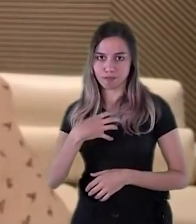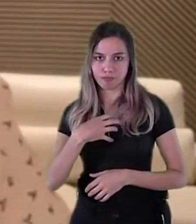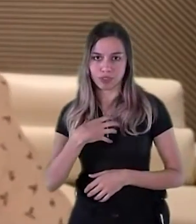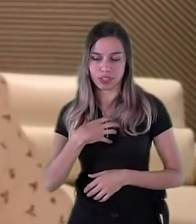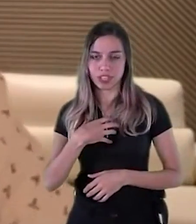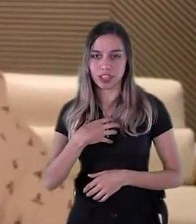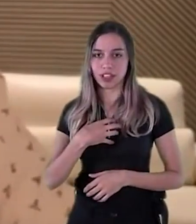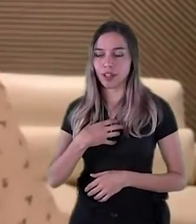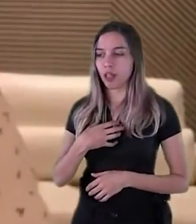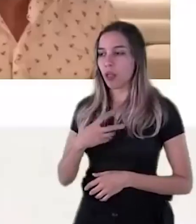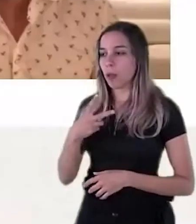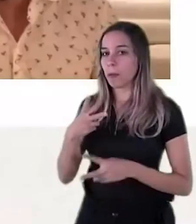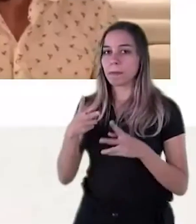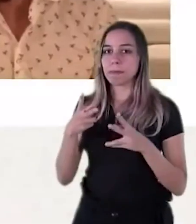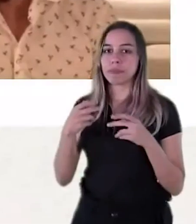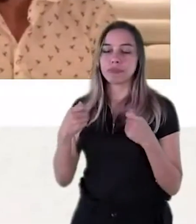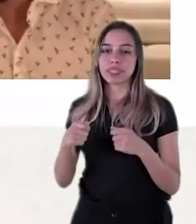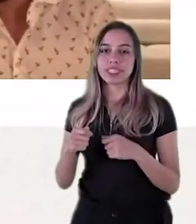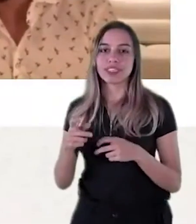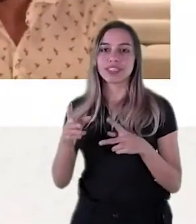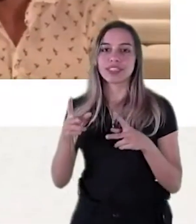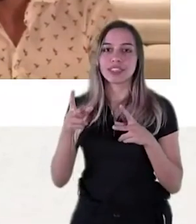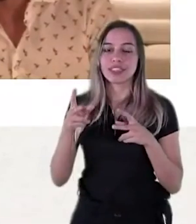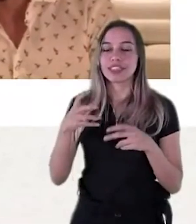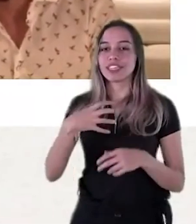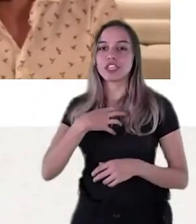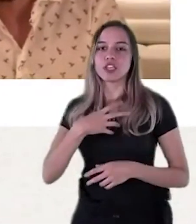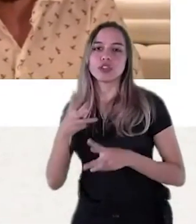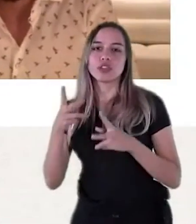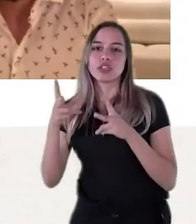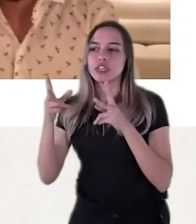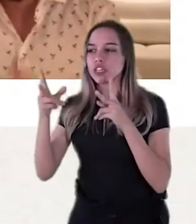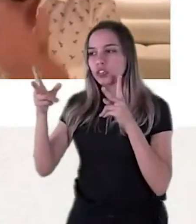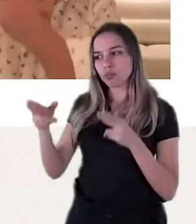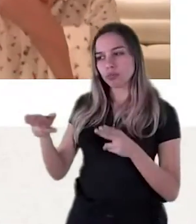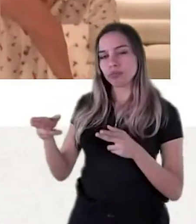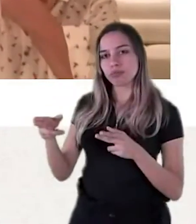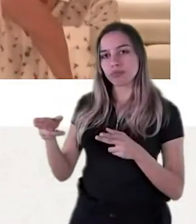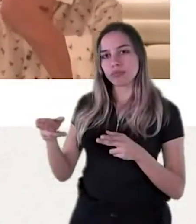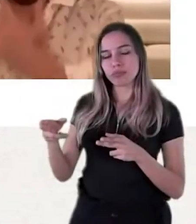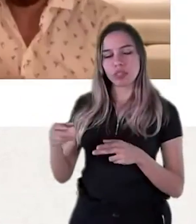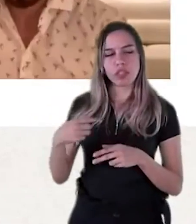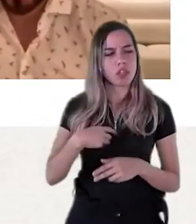invade. Pois é, mas eu acho que o seu livro, de qualquer forma,